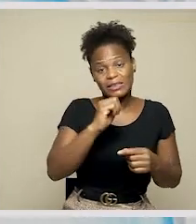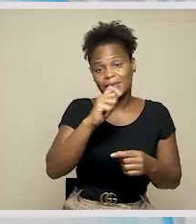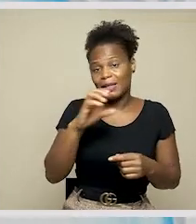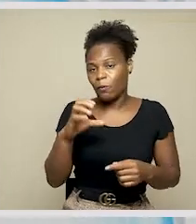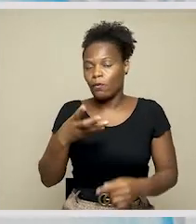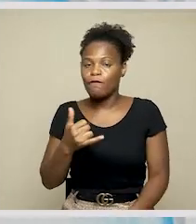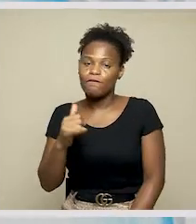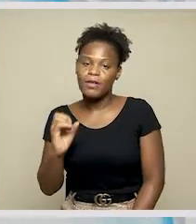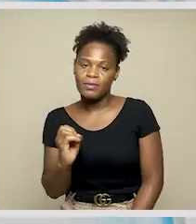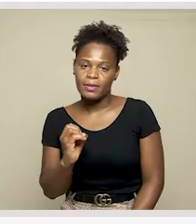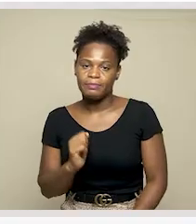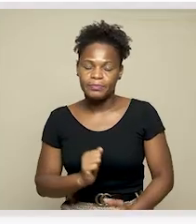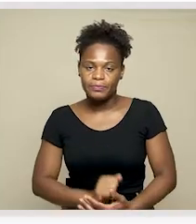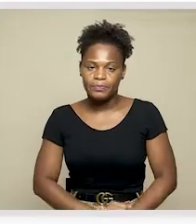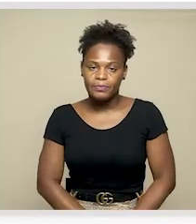XX.